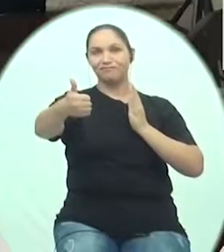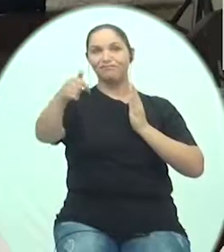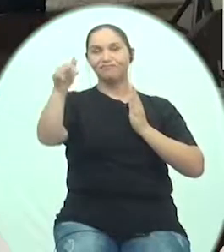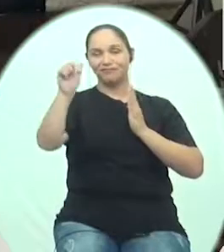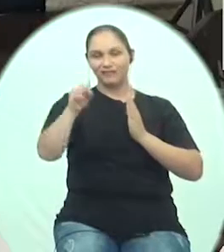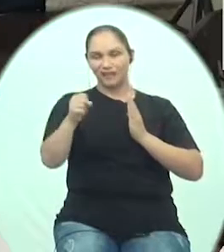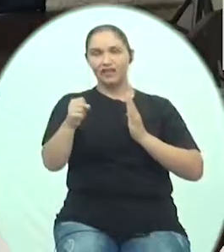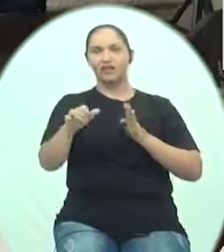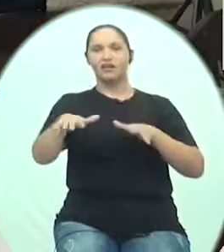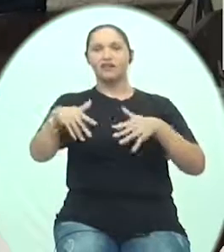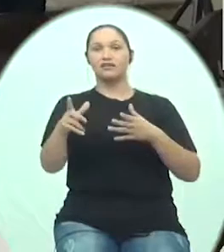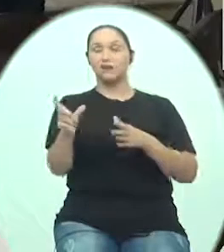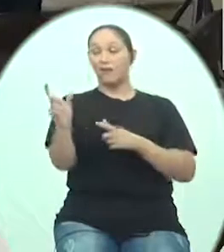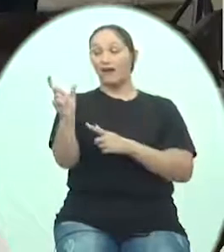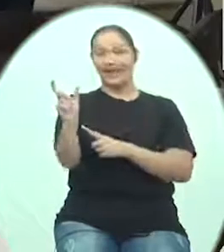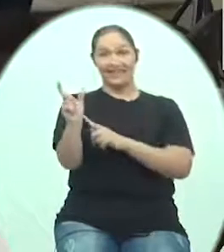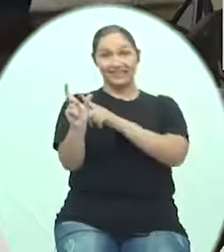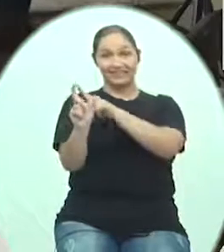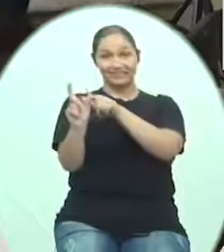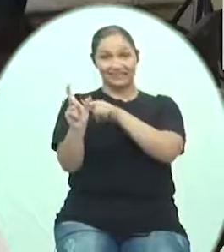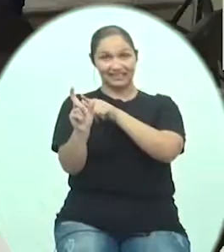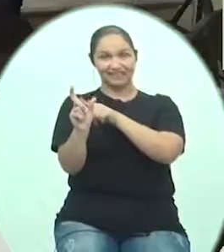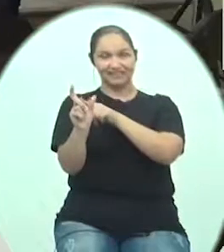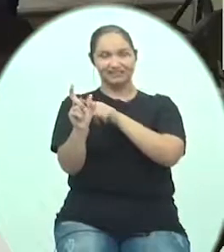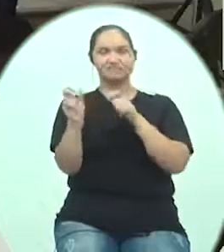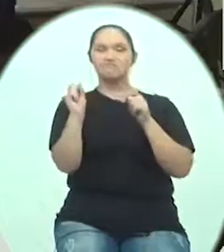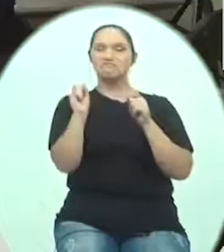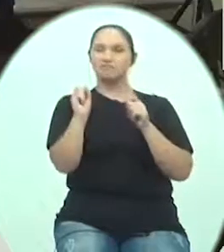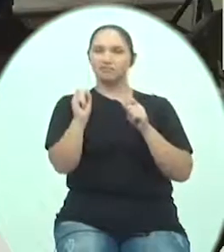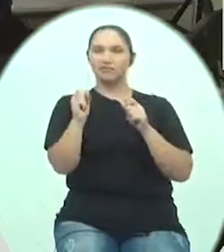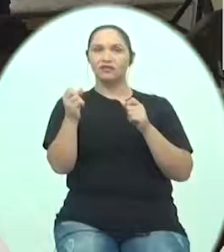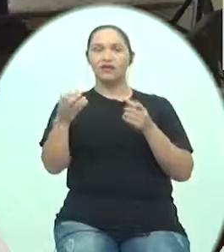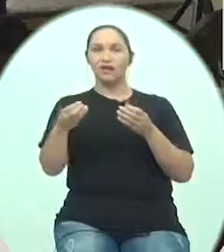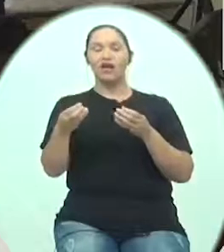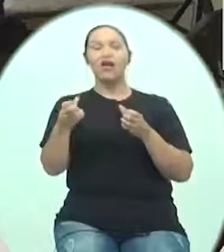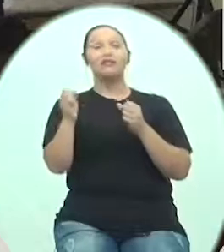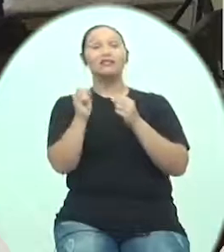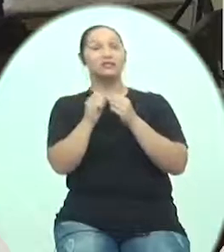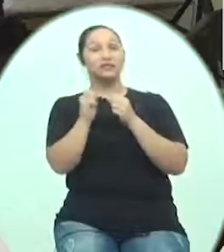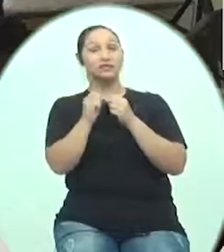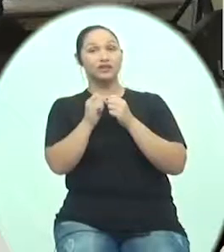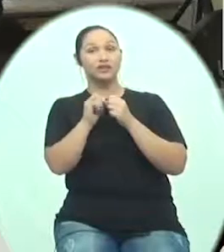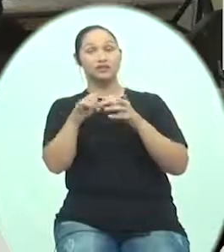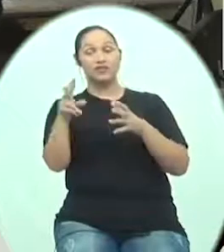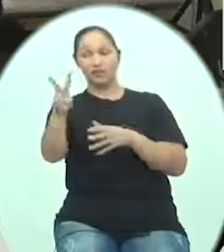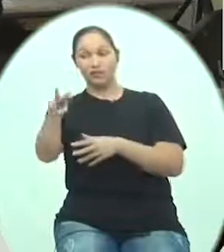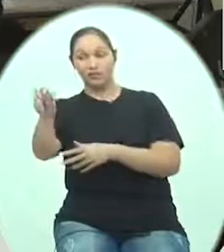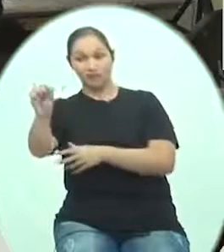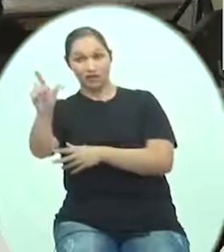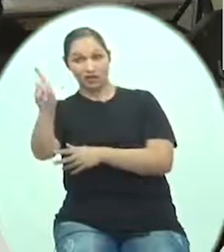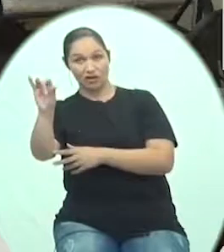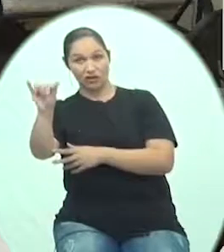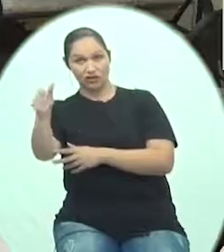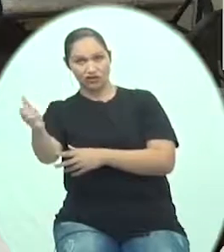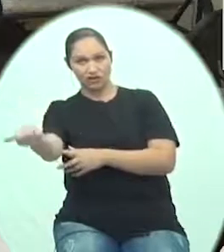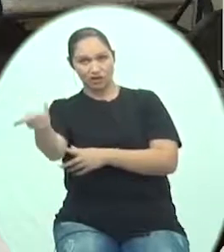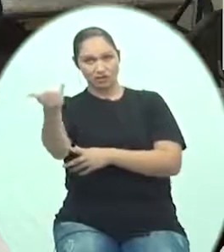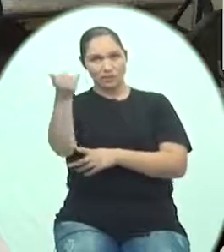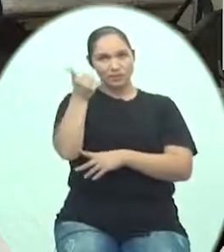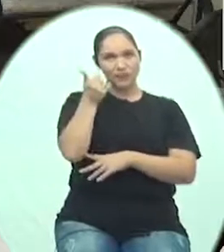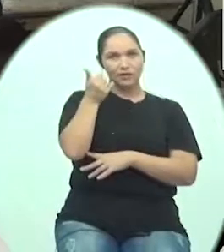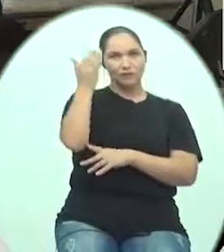até vereador aldinei potelé que me ligou essa semana me perguntando e eu disse para ele tá sendo disponibilizado através da ama através das